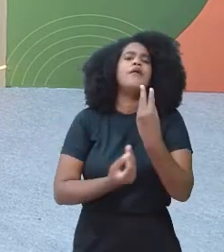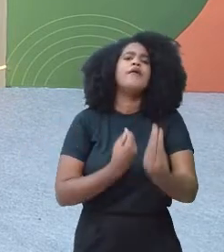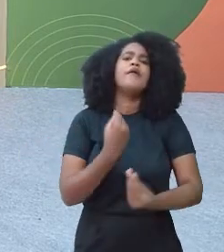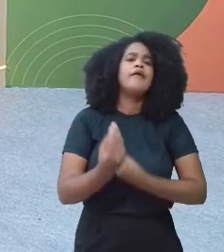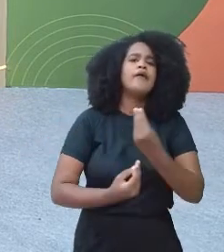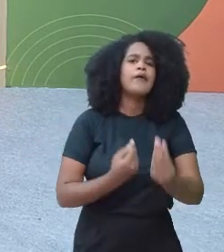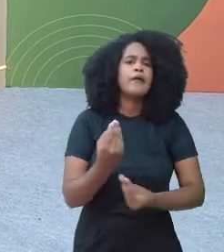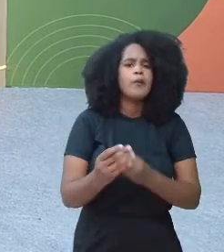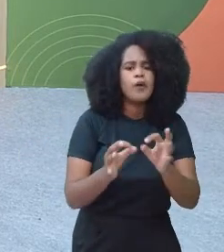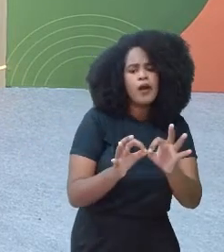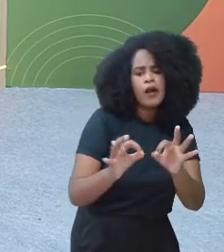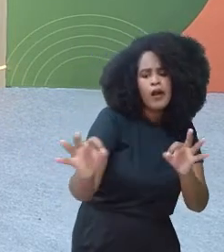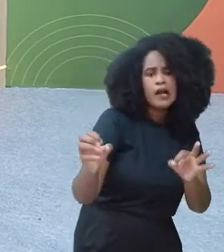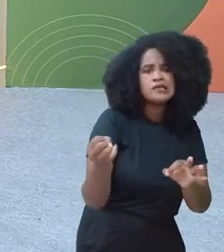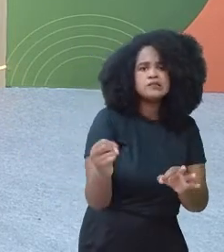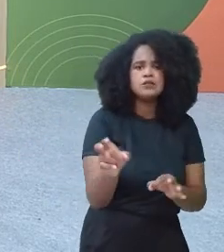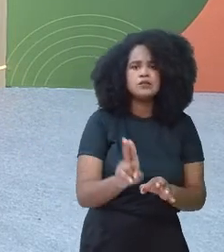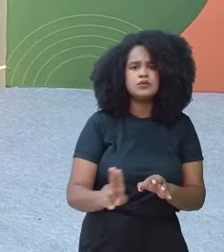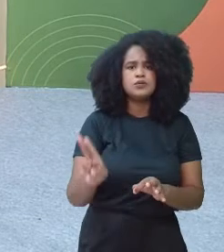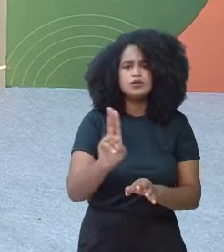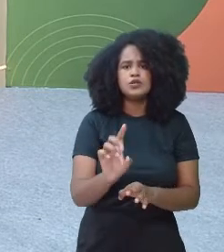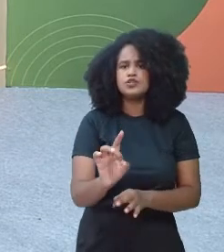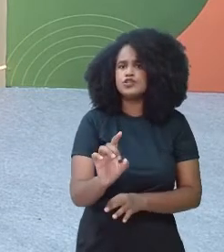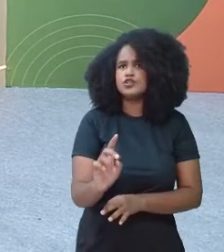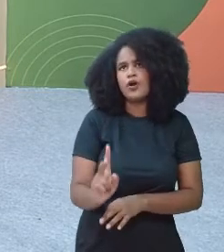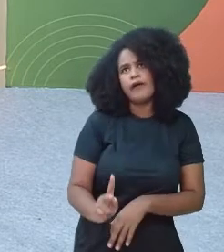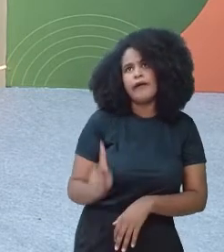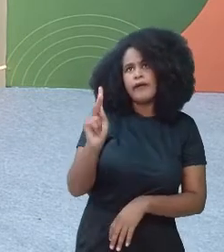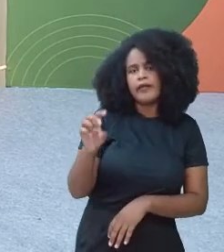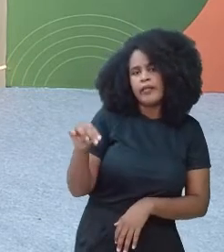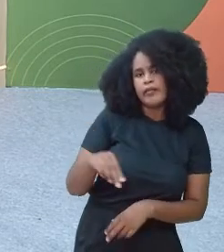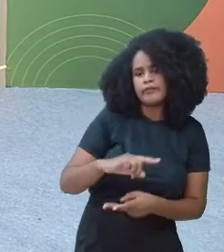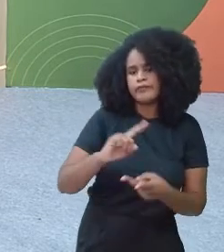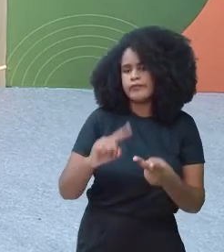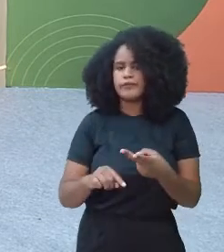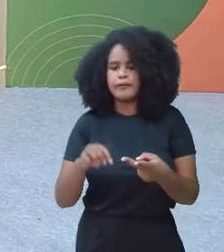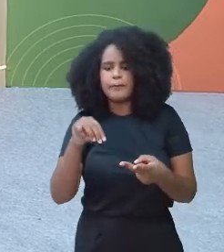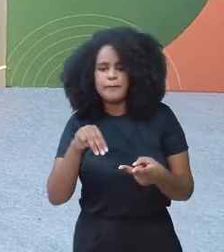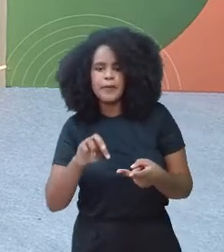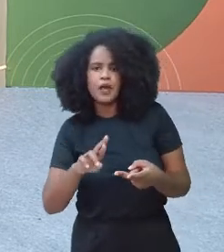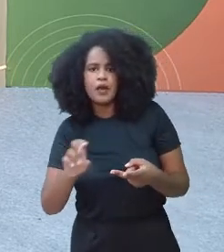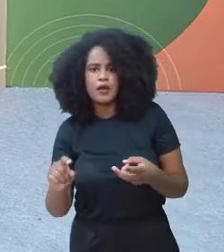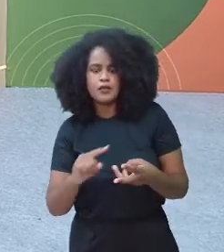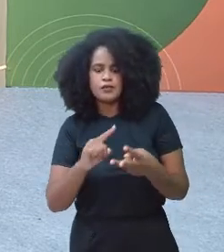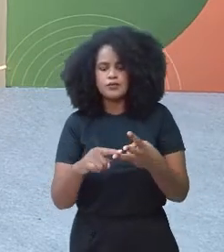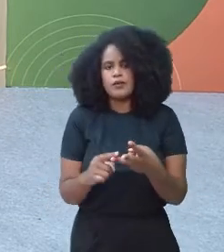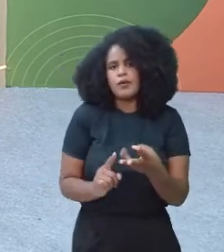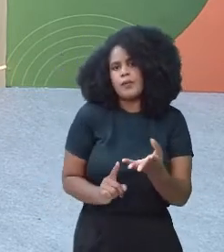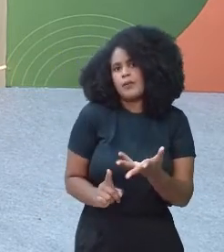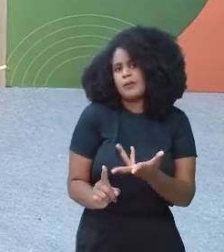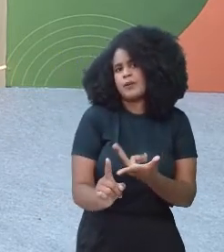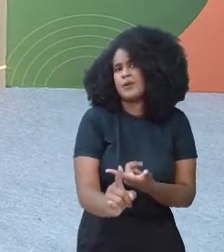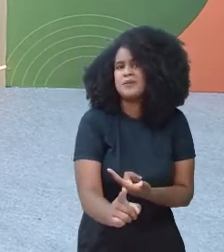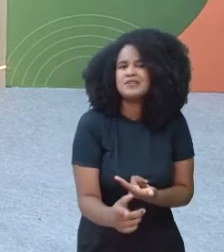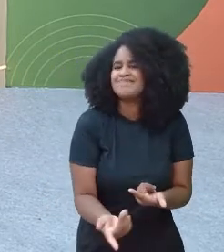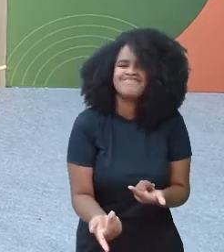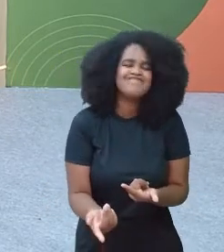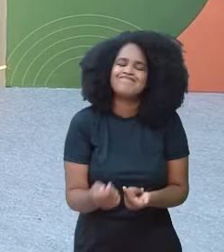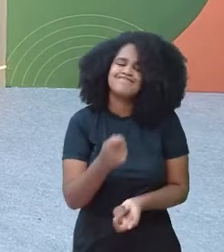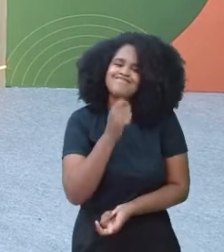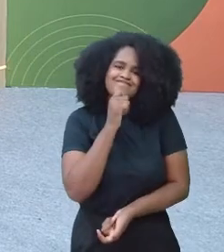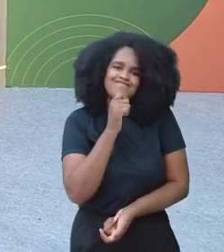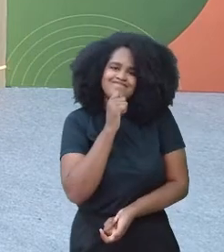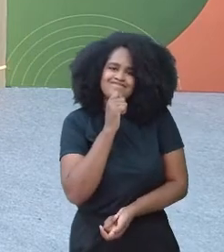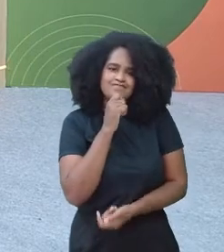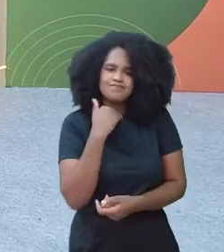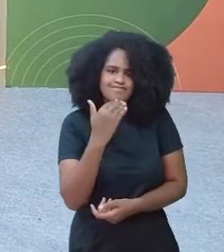continuar usando sempre as unidades que a gente conhece, de metro, de quilômetro, até mesmo de unidade astronômica? Vai ter um momento